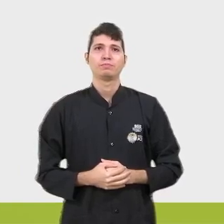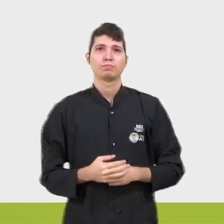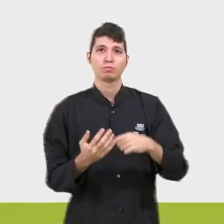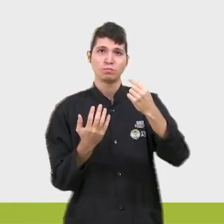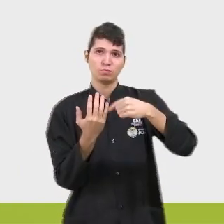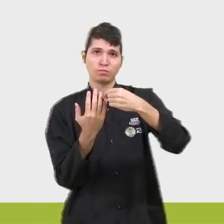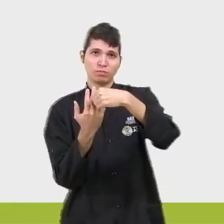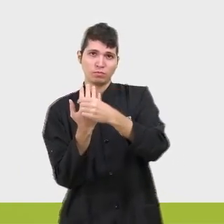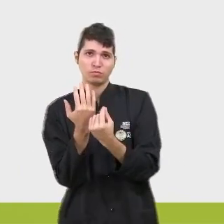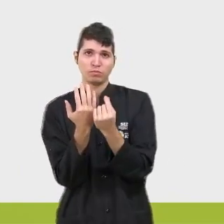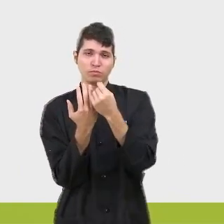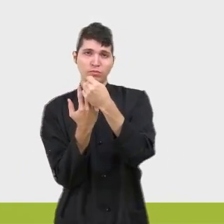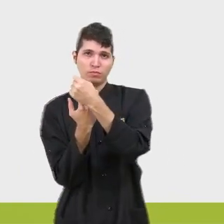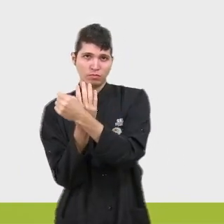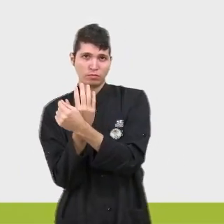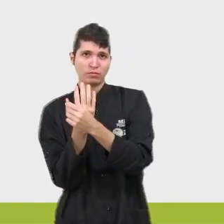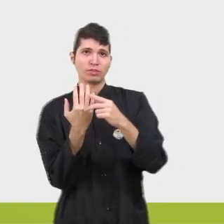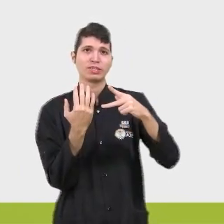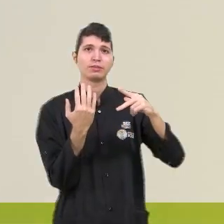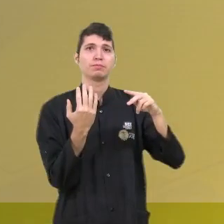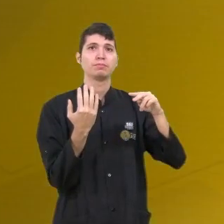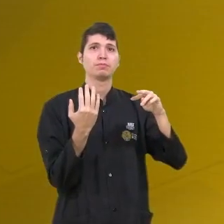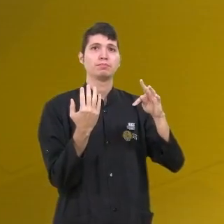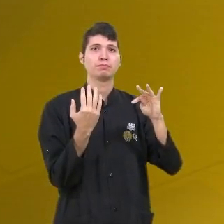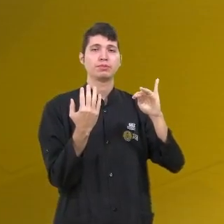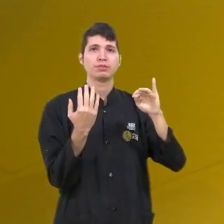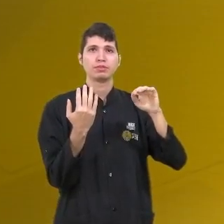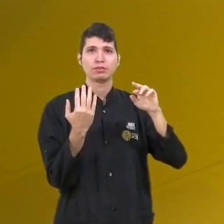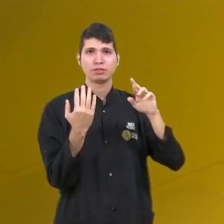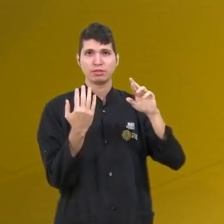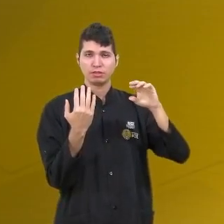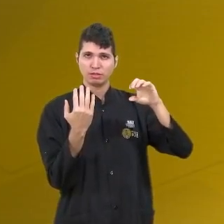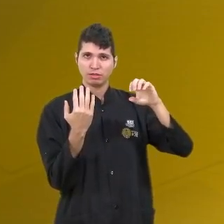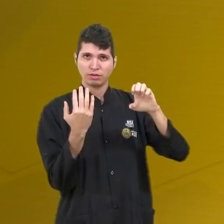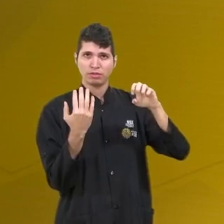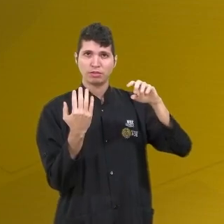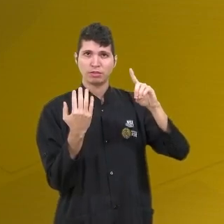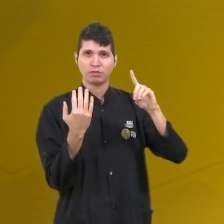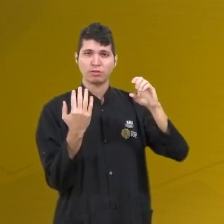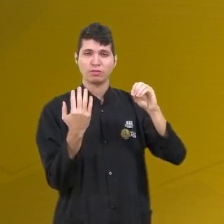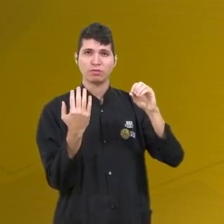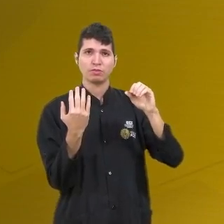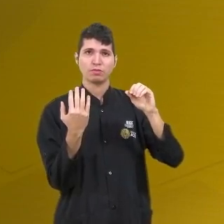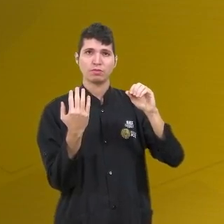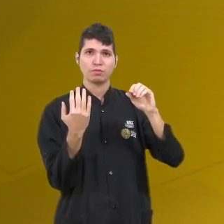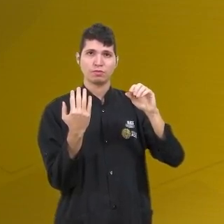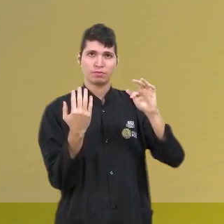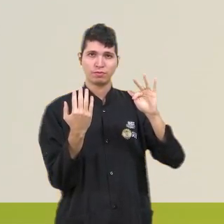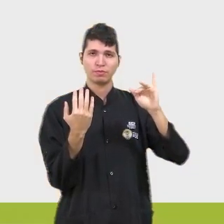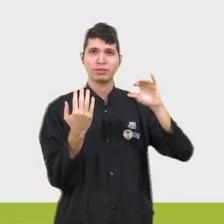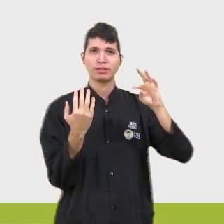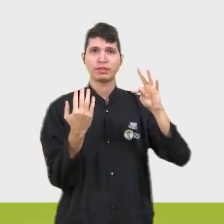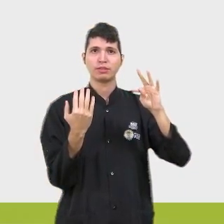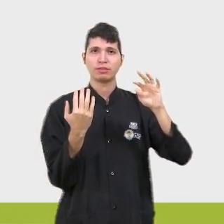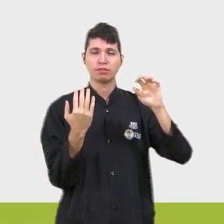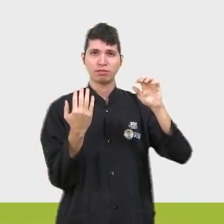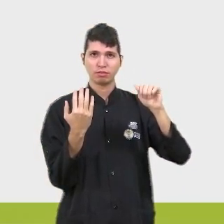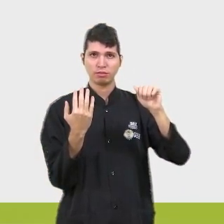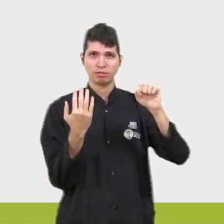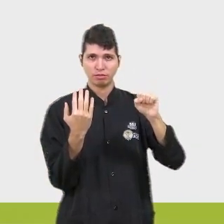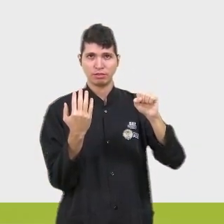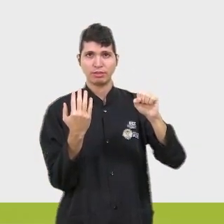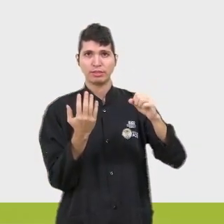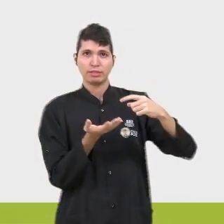e pteridófitas são classificadas como criptógamas, quer dizer, tem semente escondida. Gimnospermas